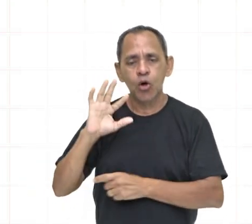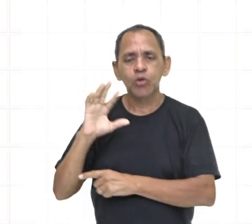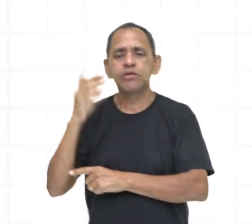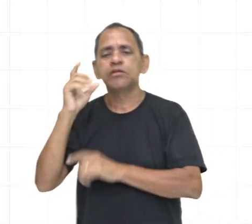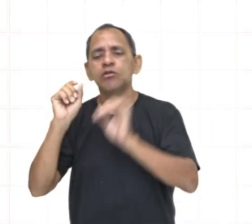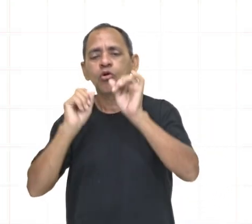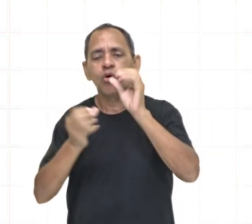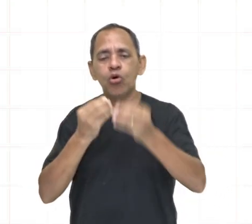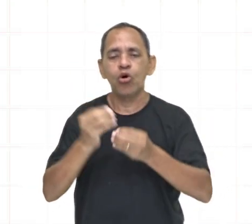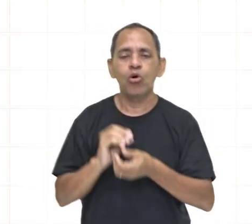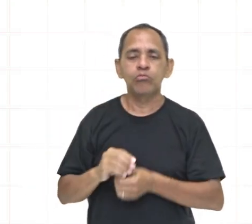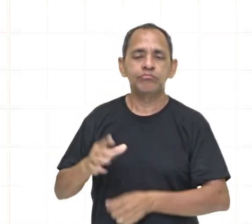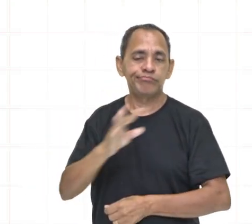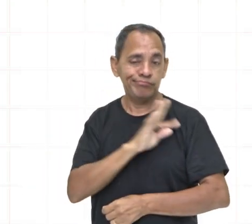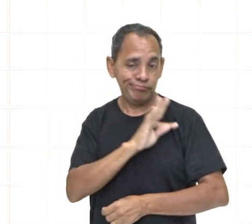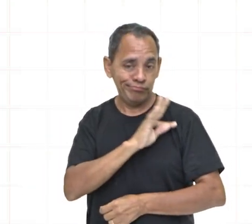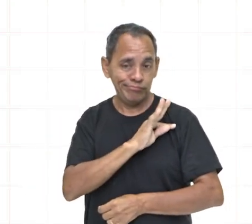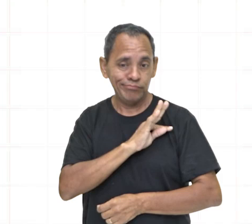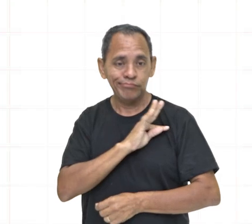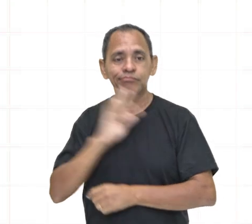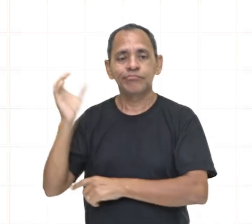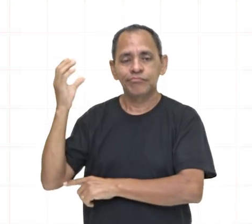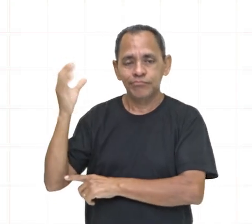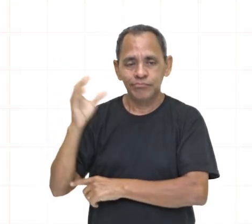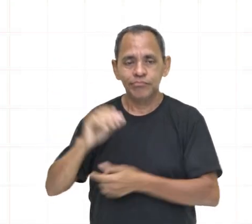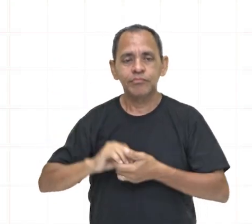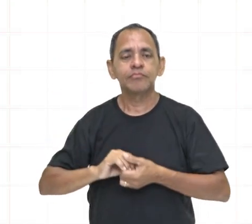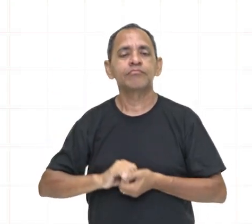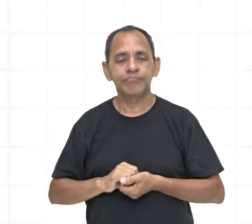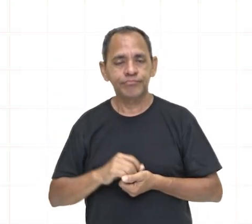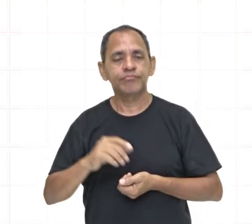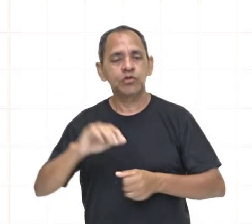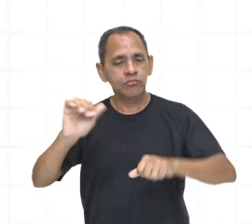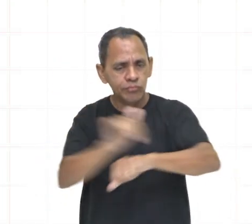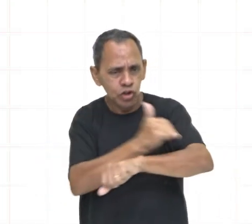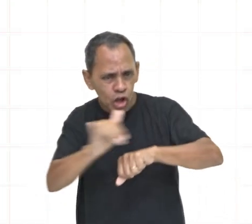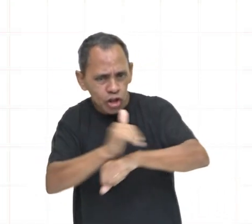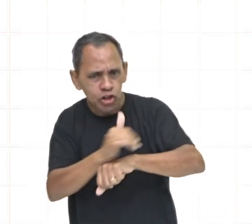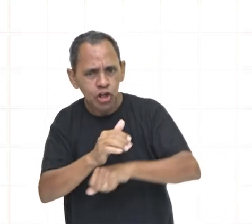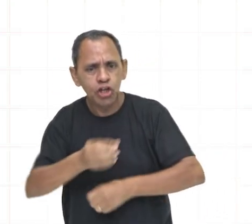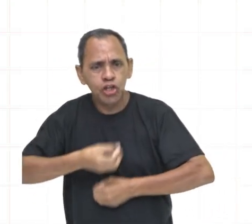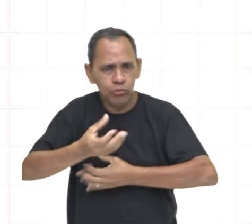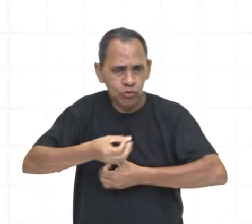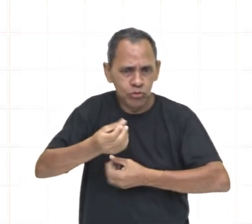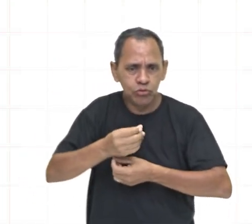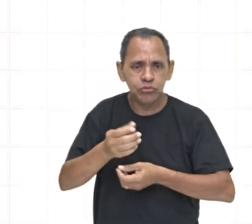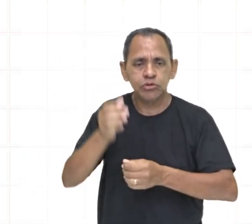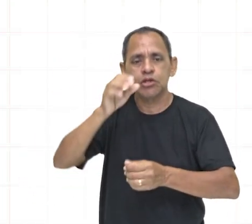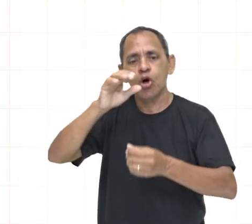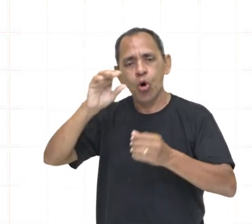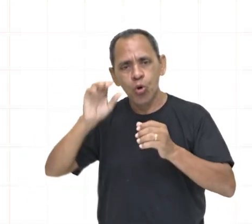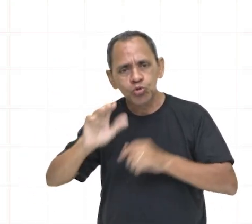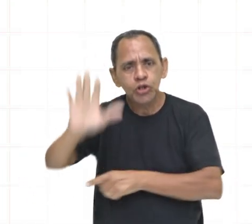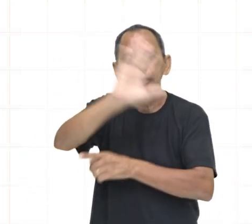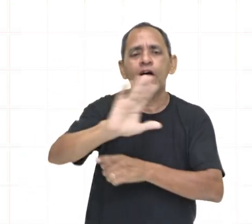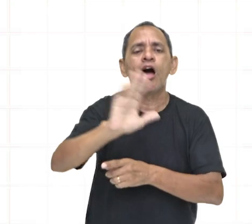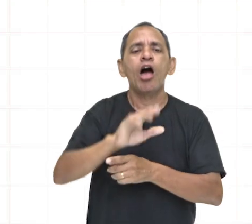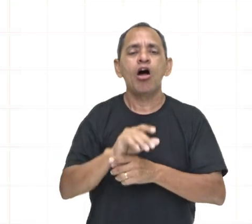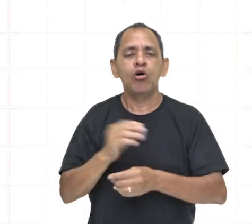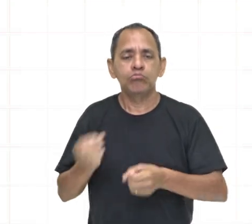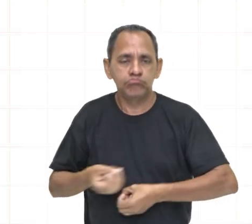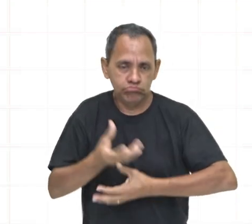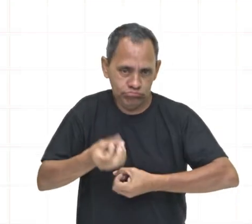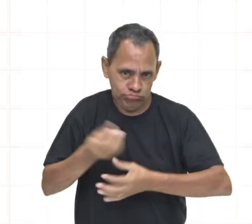ciência, aos processos de produção em geral e ainda as transformações da produção agropecuária